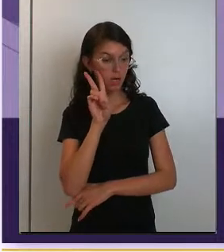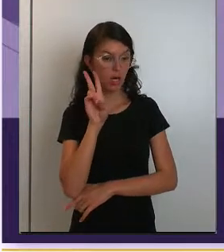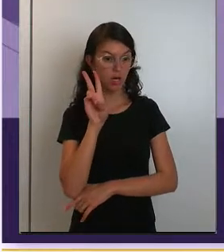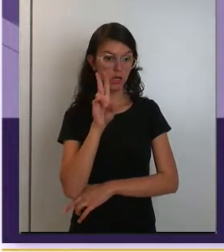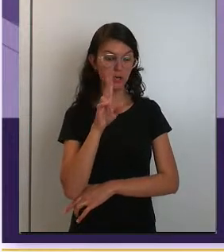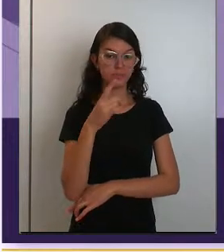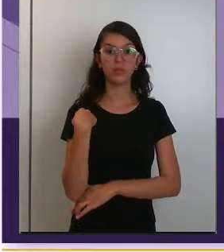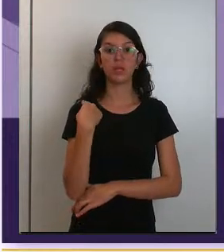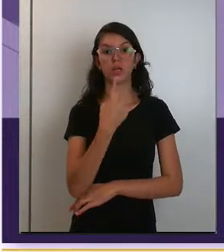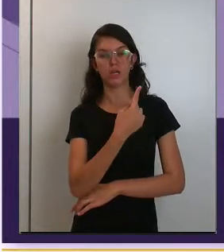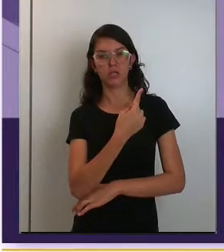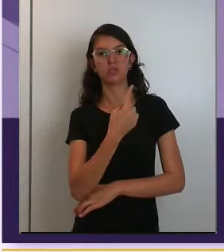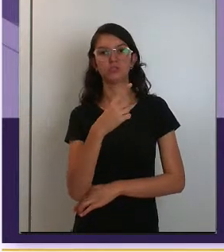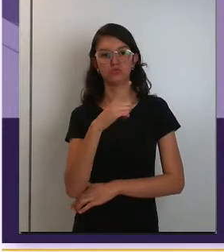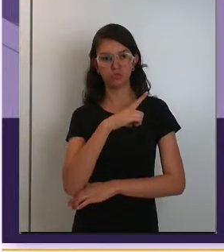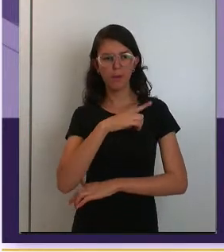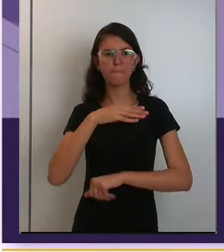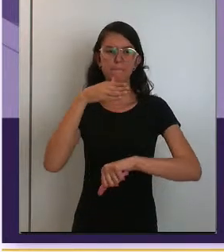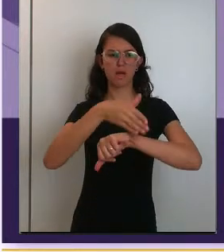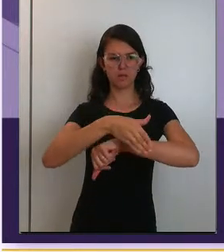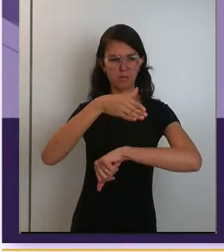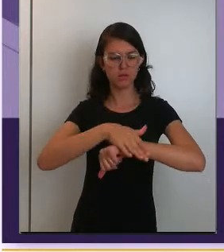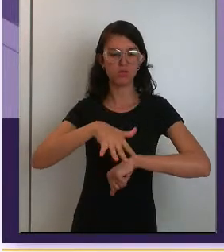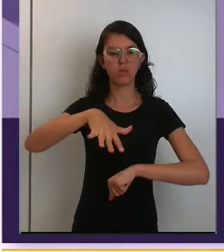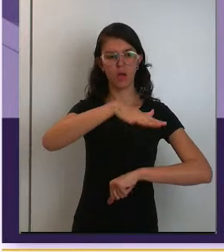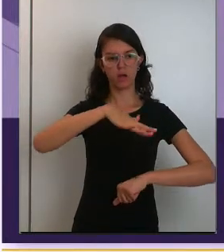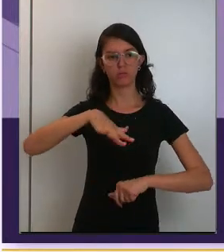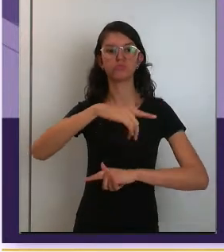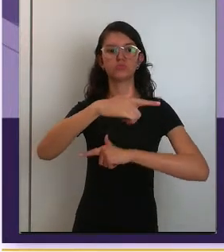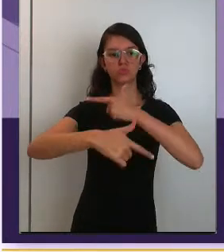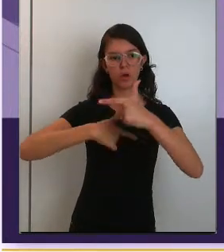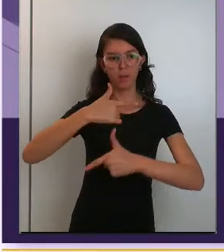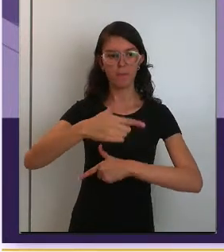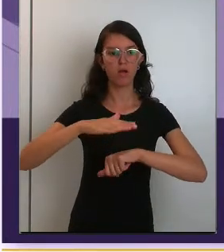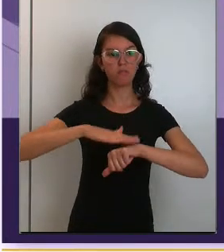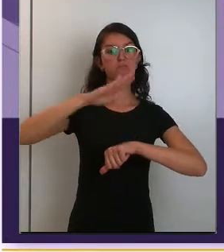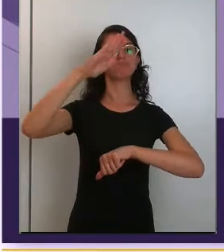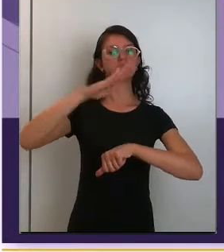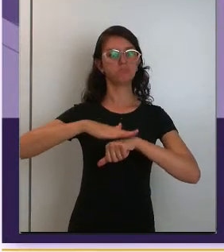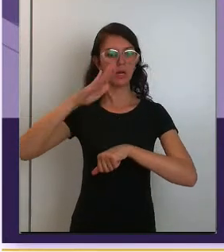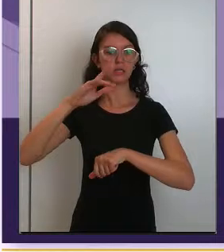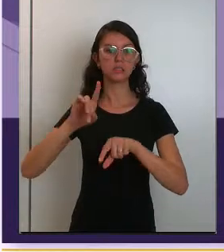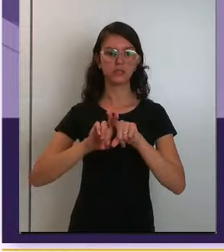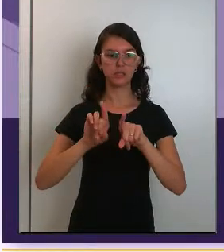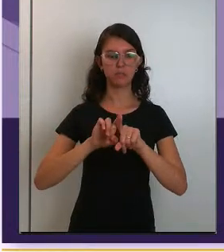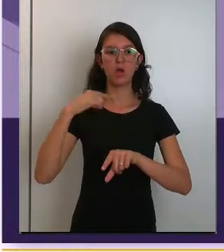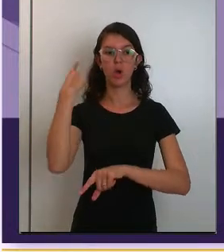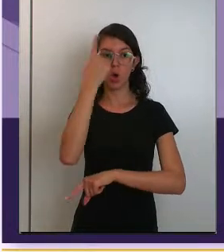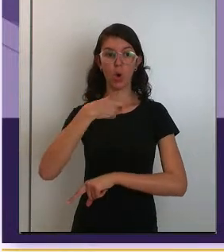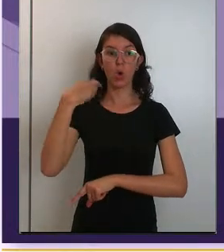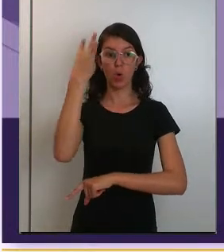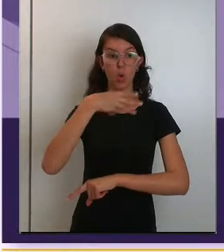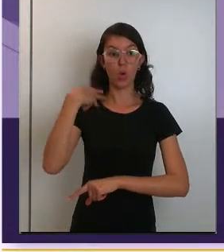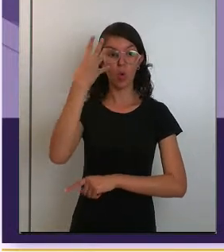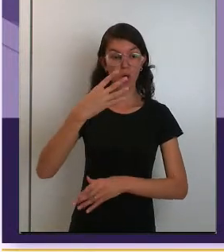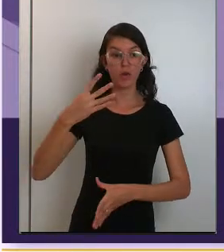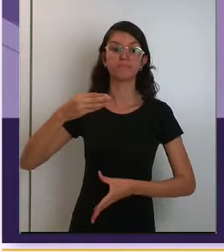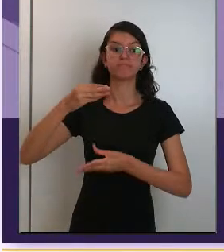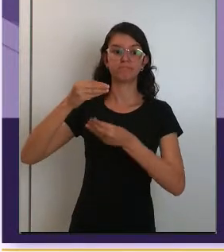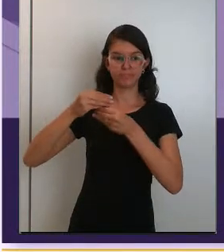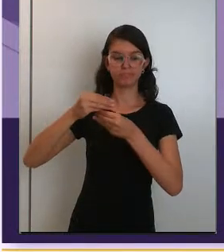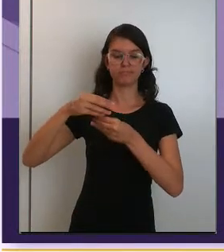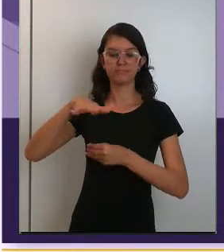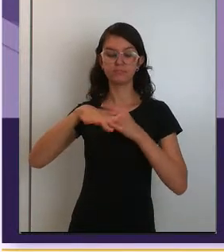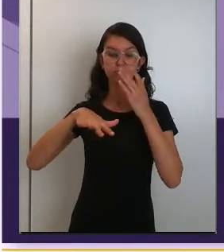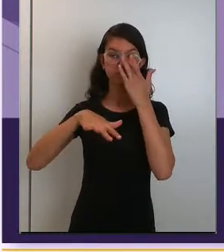ter ocorrido o aumento da participação feminina no mercado de trabalho, o incremento de horas trabalhadas por mulheres fora de casa,